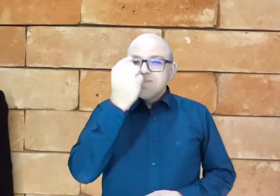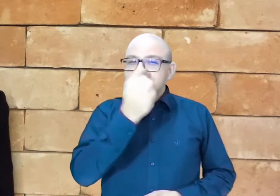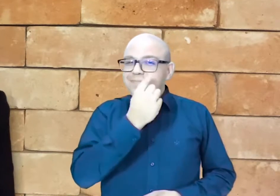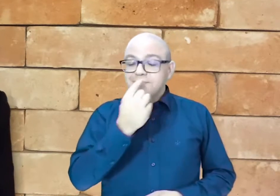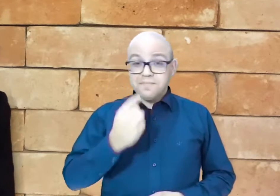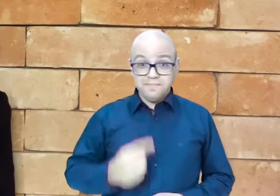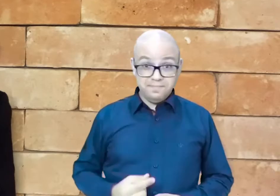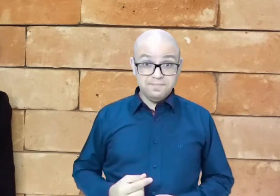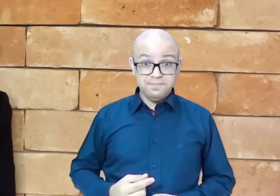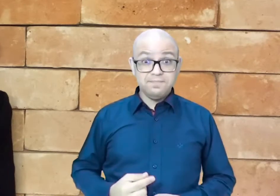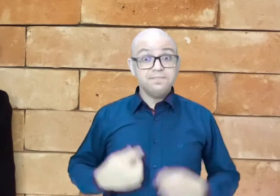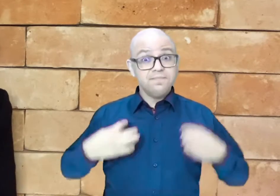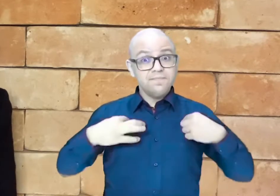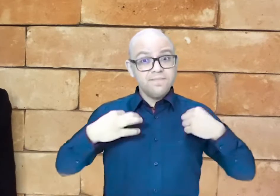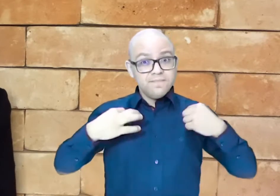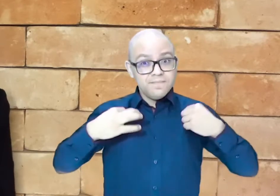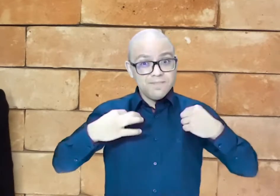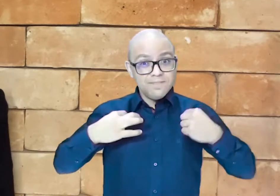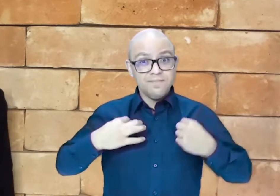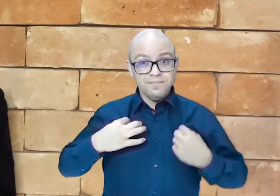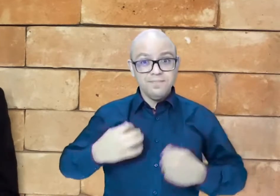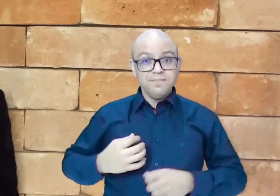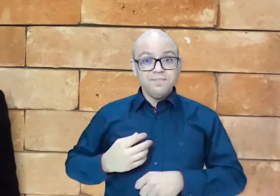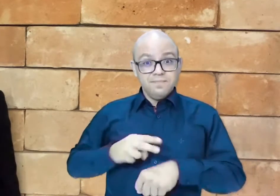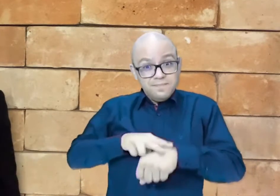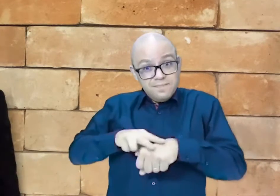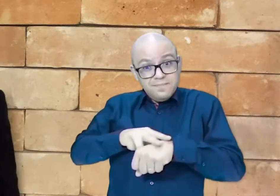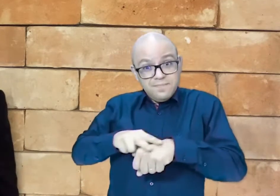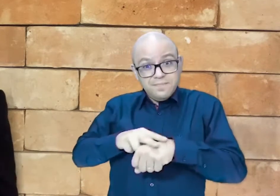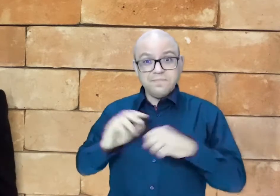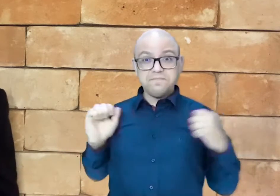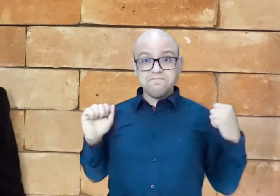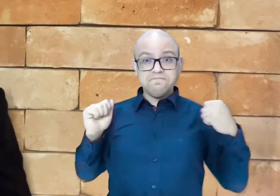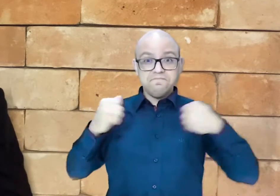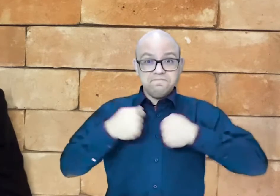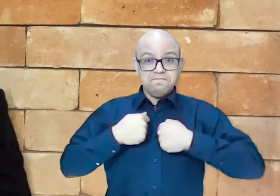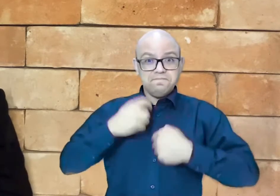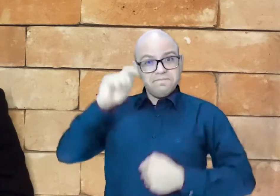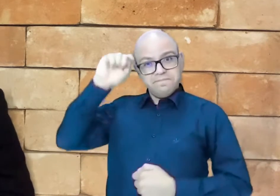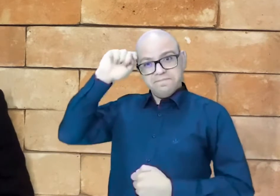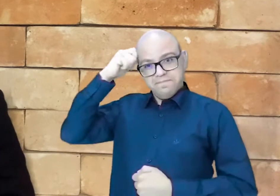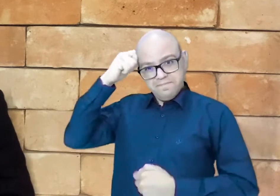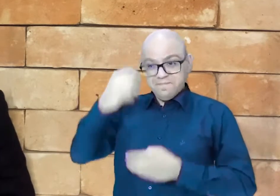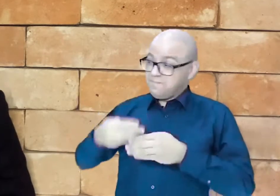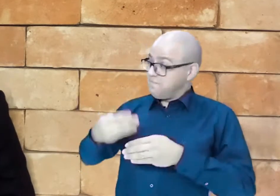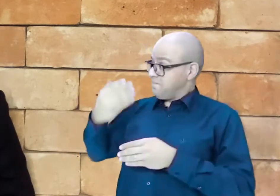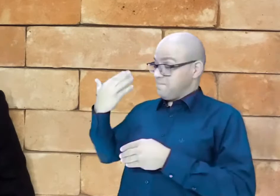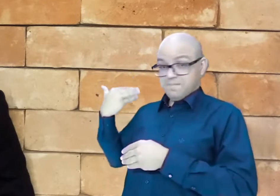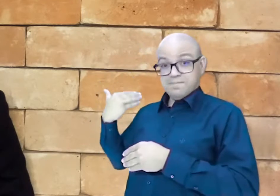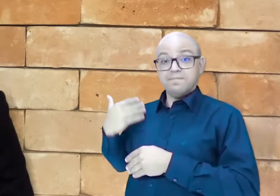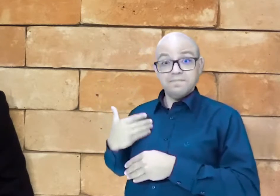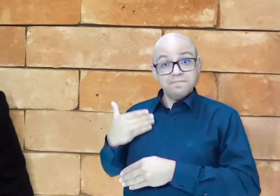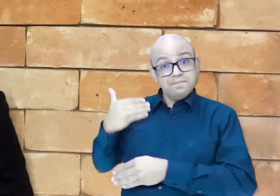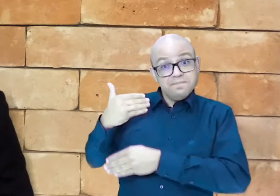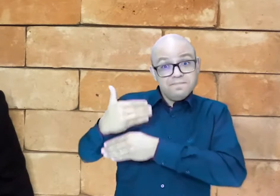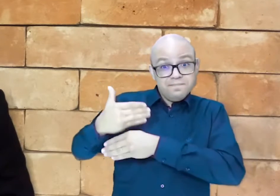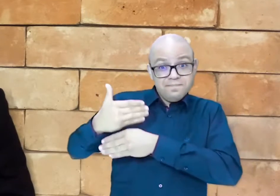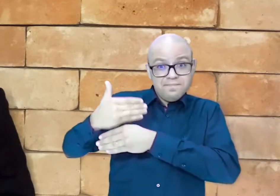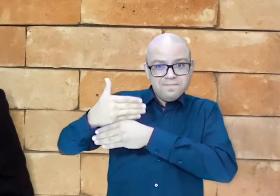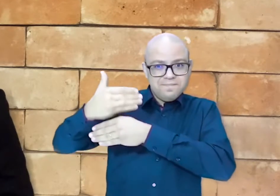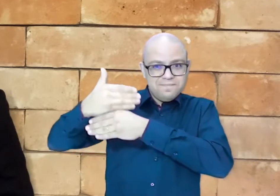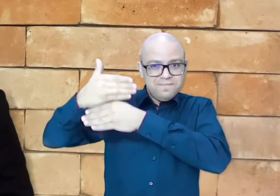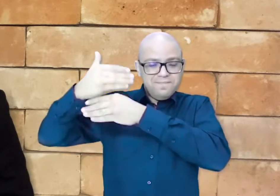sardas pelo rosto e visto uma camisa verde com blazer preto. Atrás de mim,